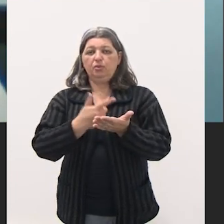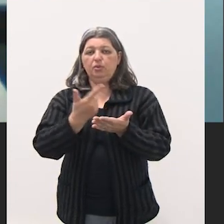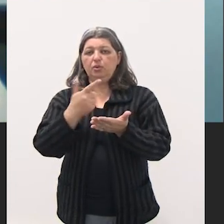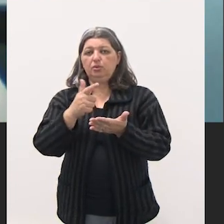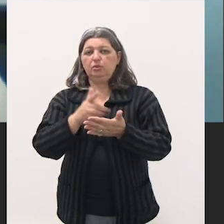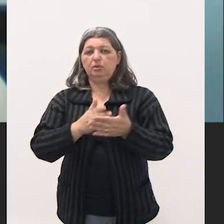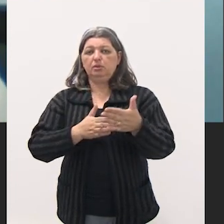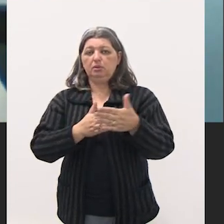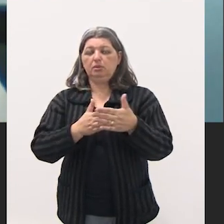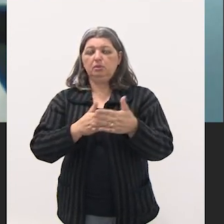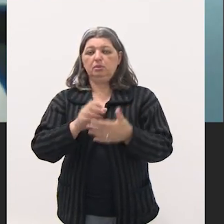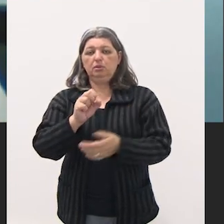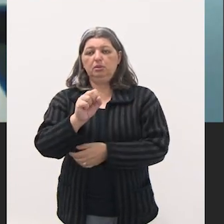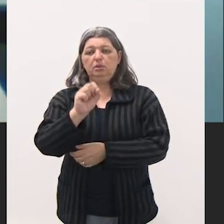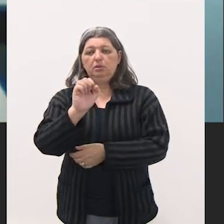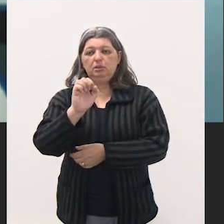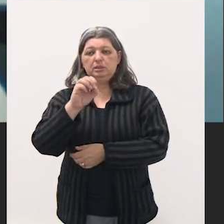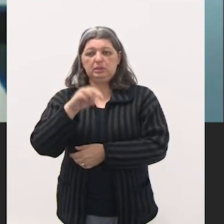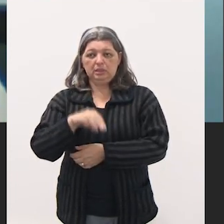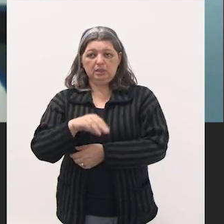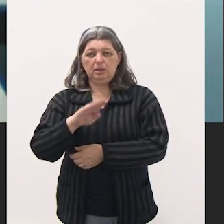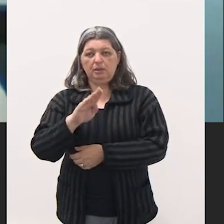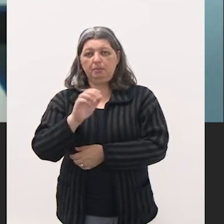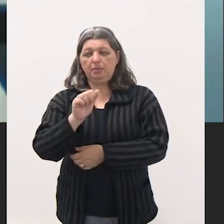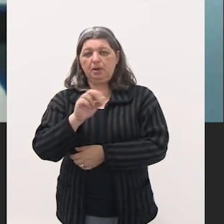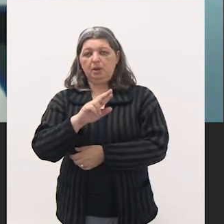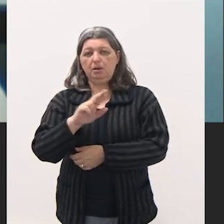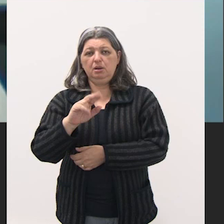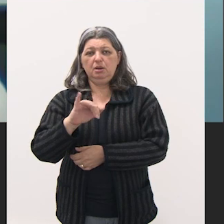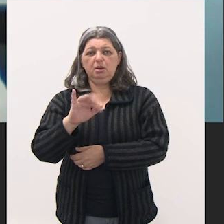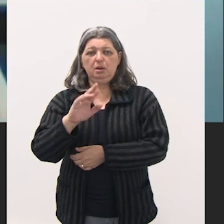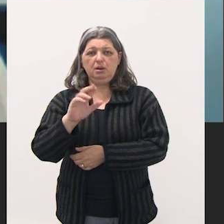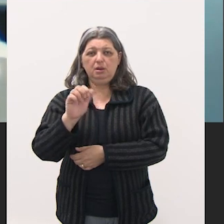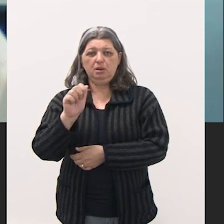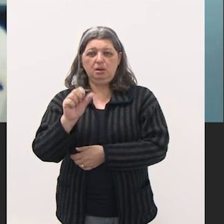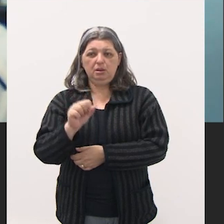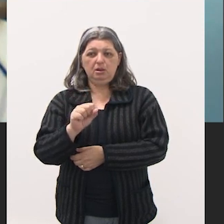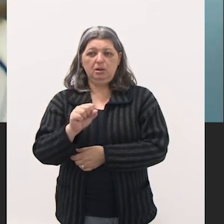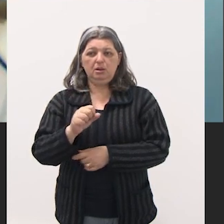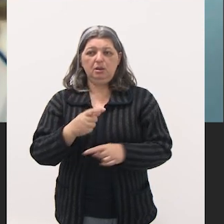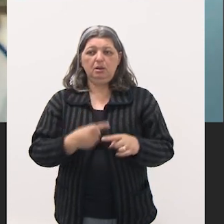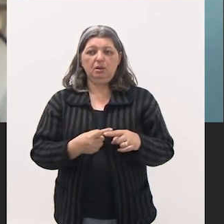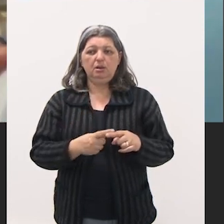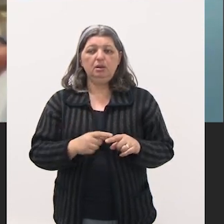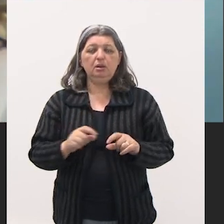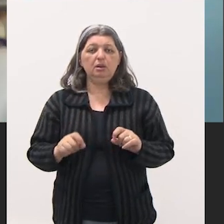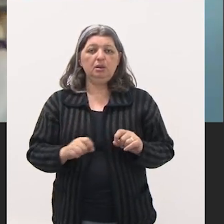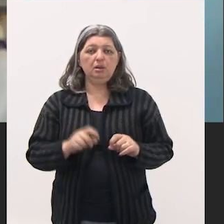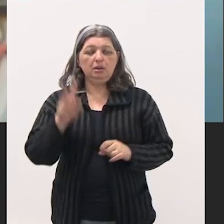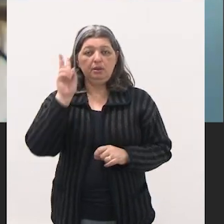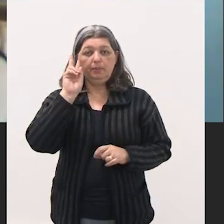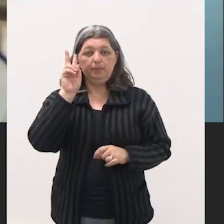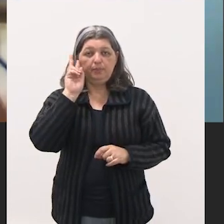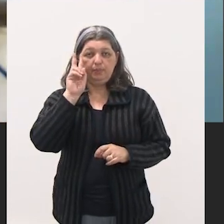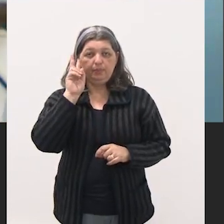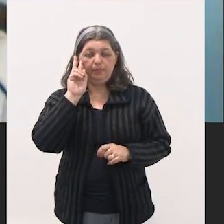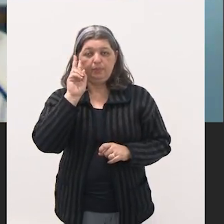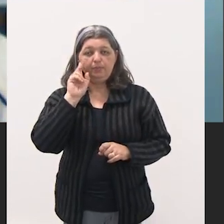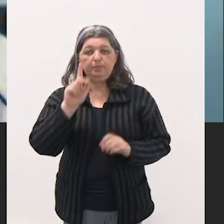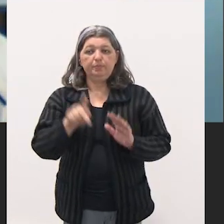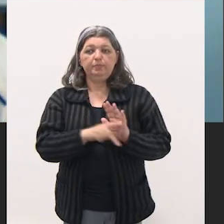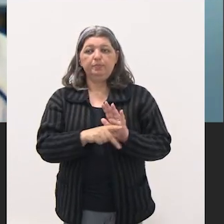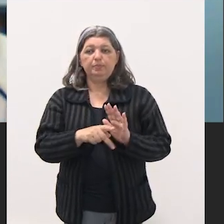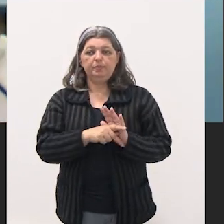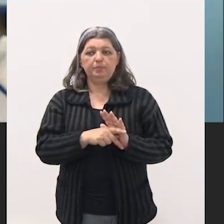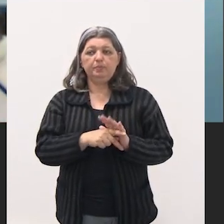falo do atendimento dessas mulheres, há quanto tempo, histórias, elas vão contando as suas